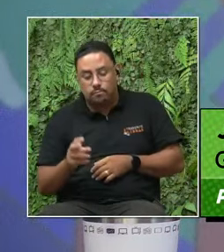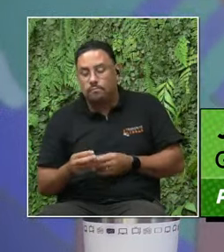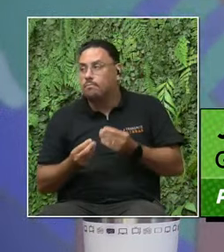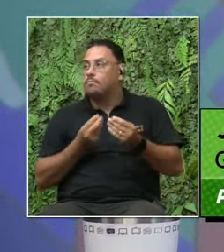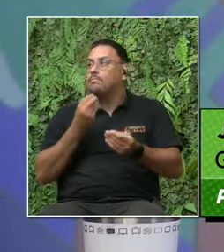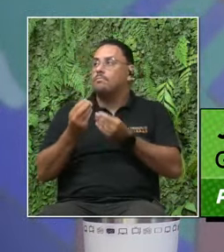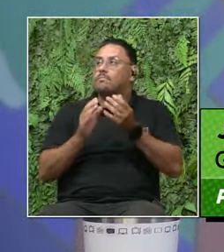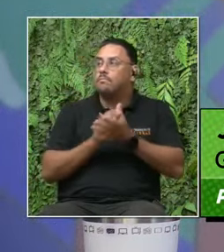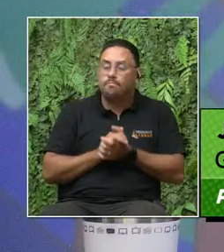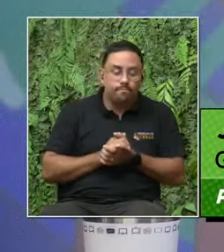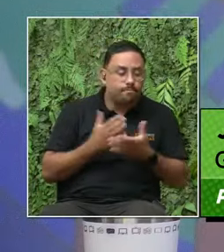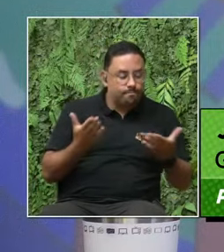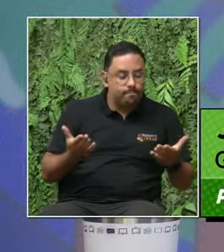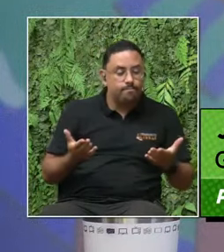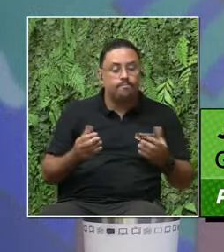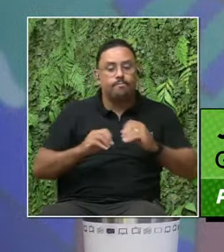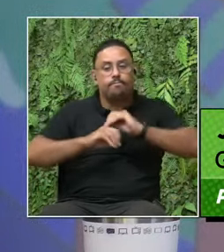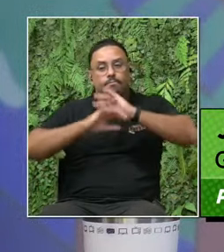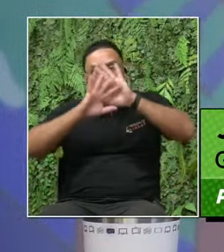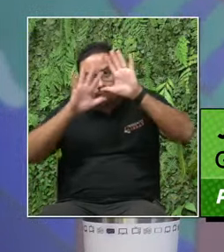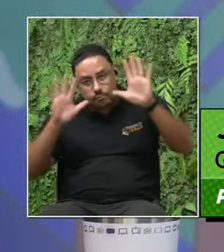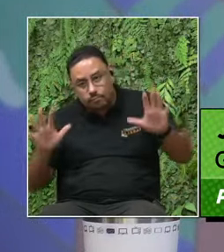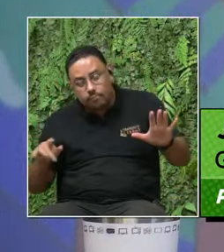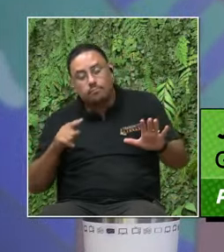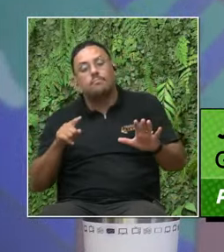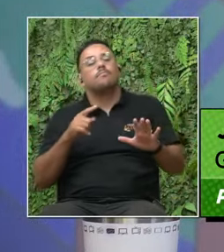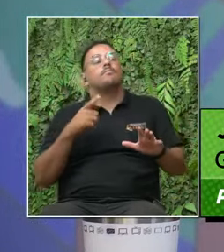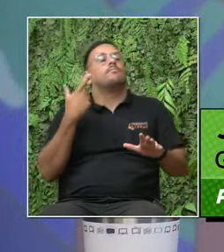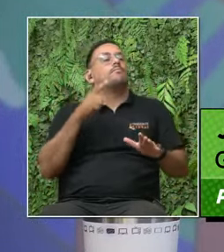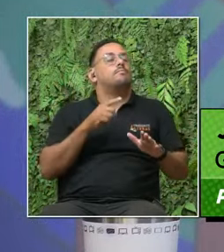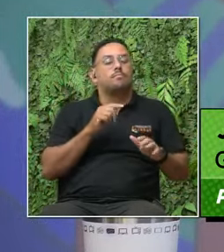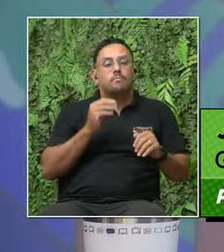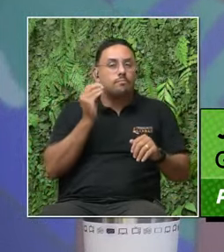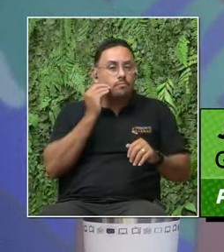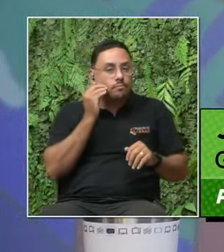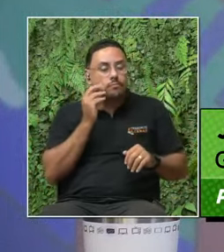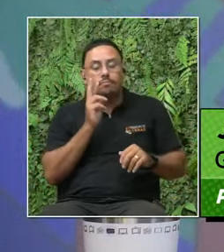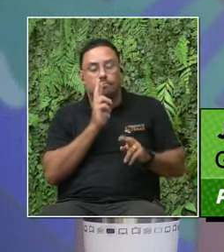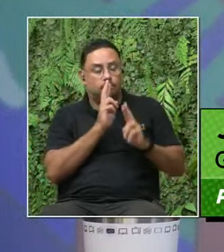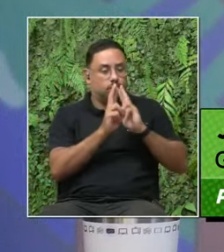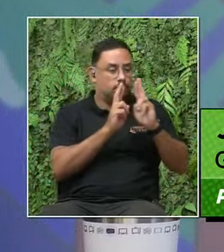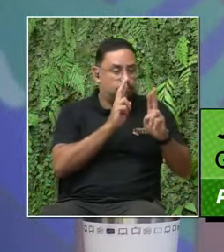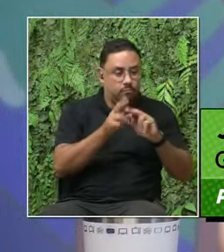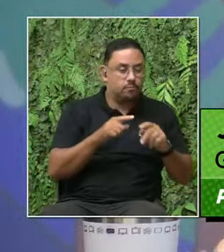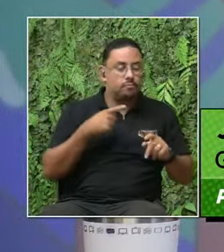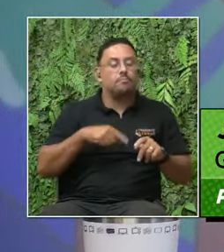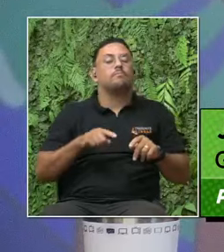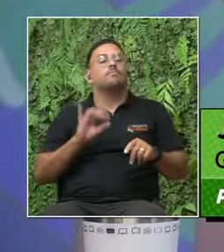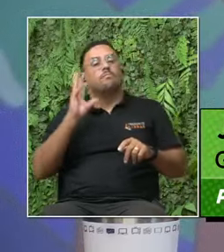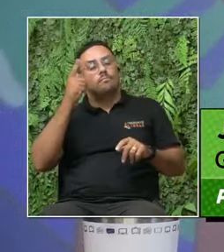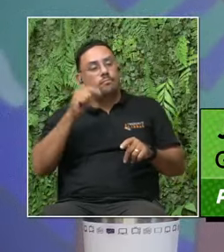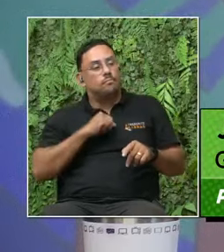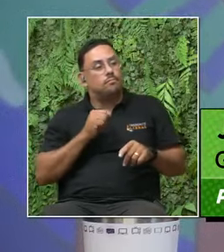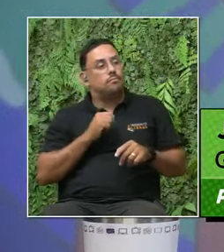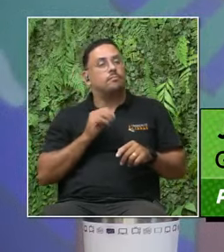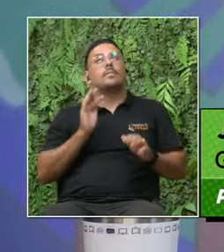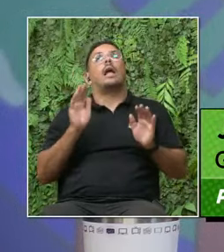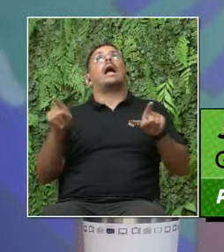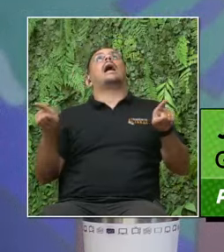como eh ser claro né sobre aquilo que ele tá tentando dizer e acho que nós estamos